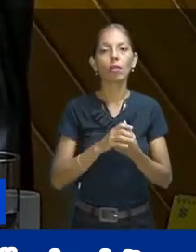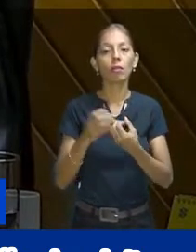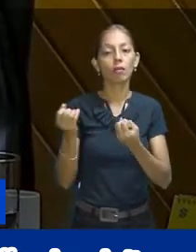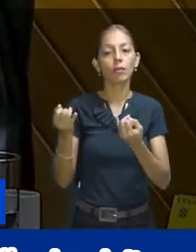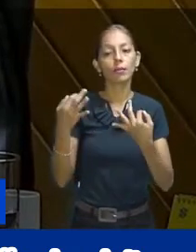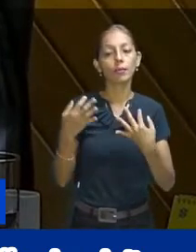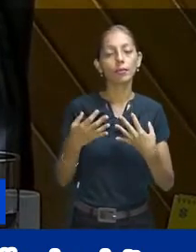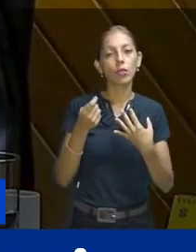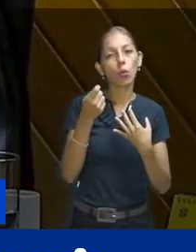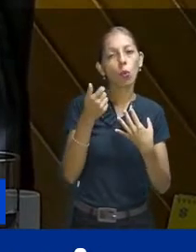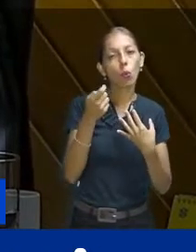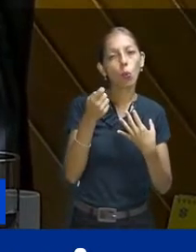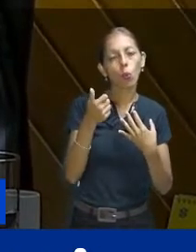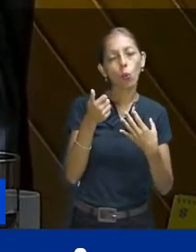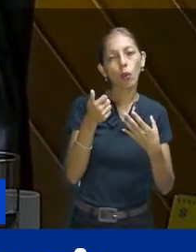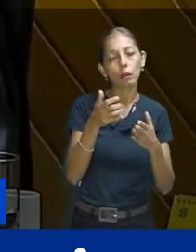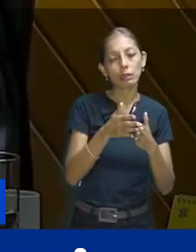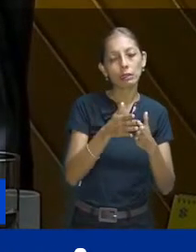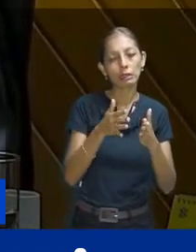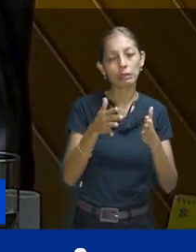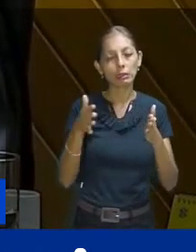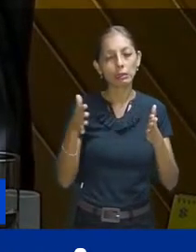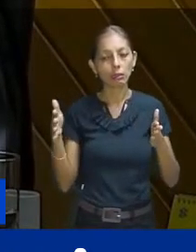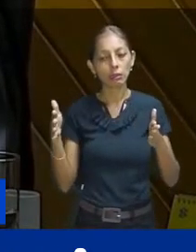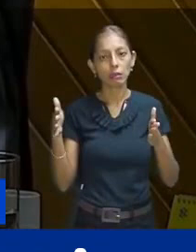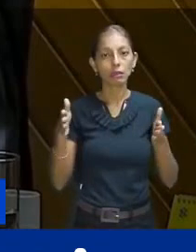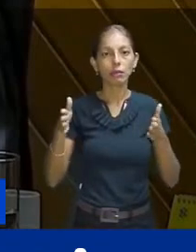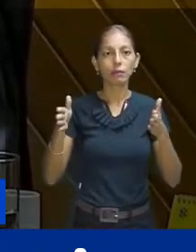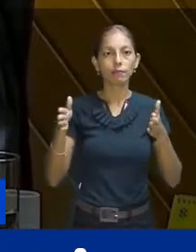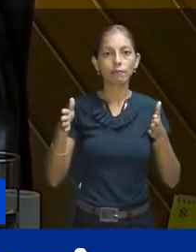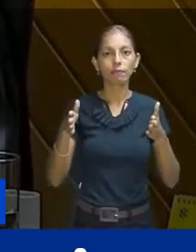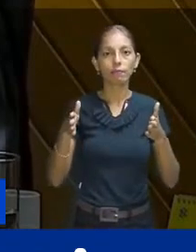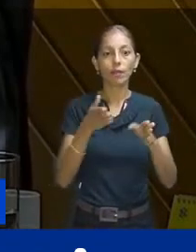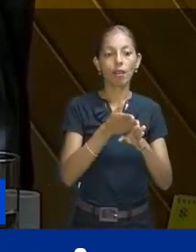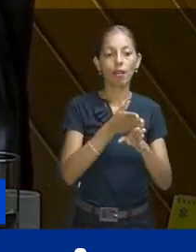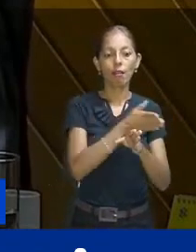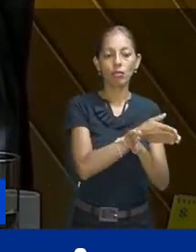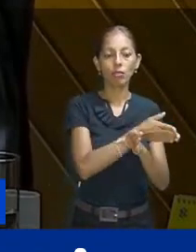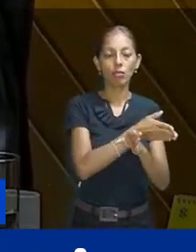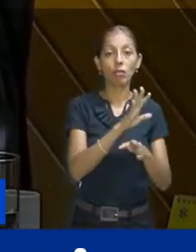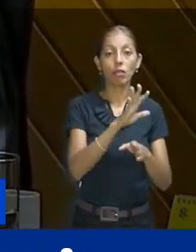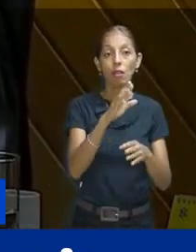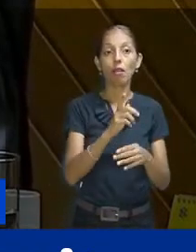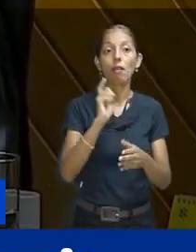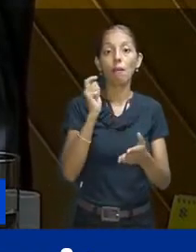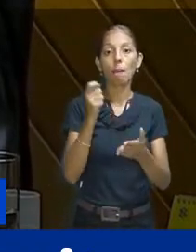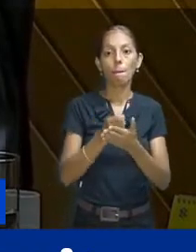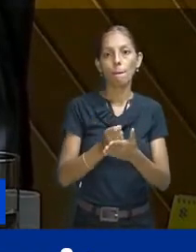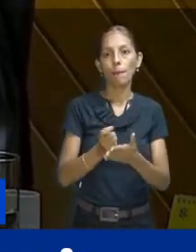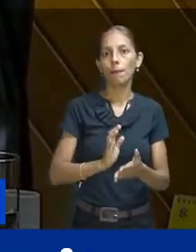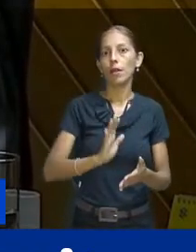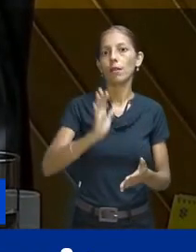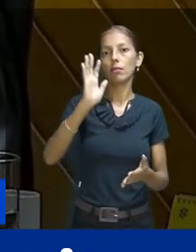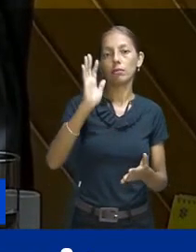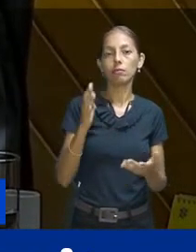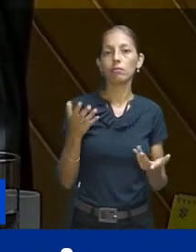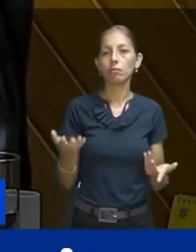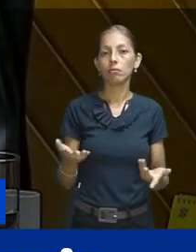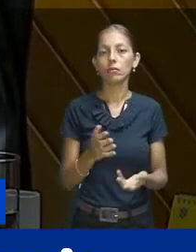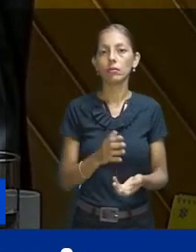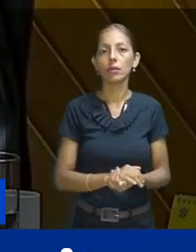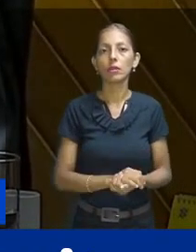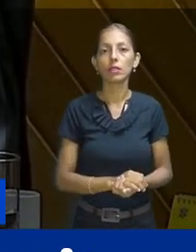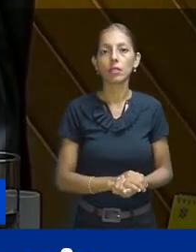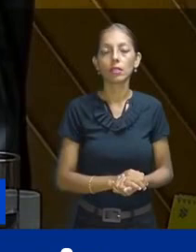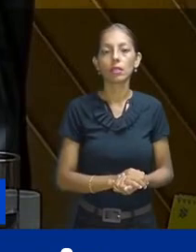que antecediam a realização do pleito e num valor muito alto, o que não é o caso dos autos, onde a contratação foi praticamente